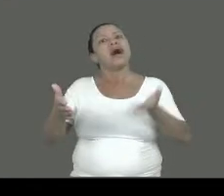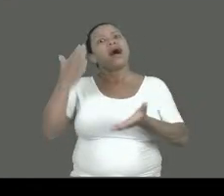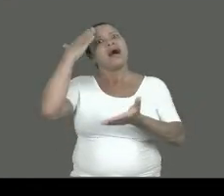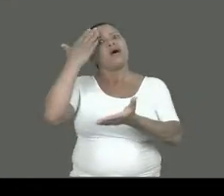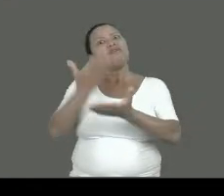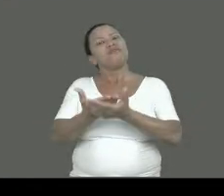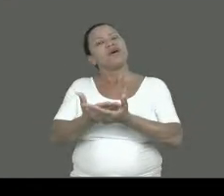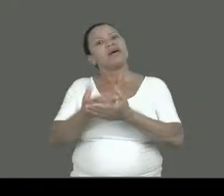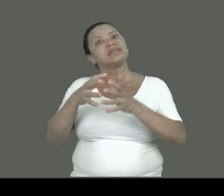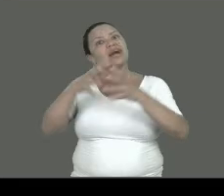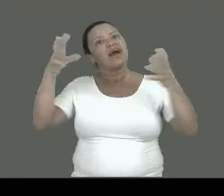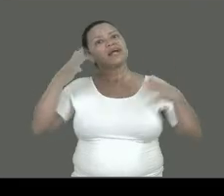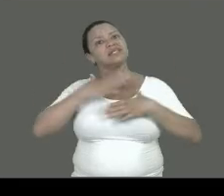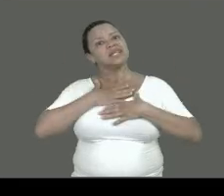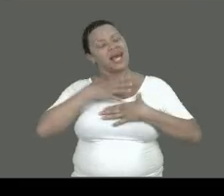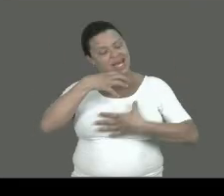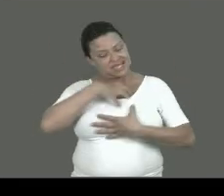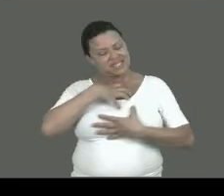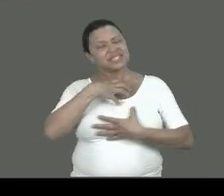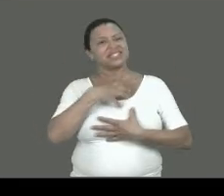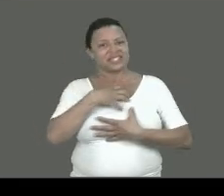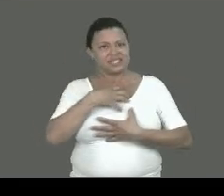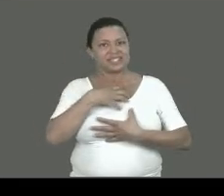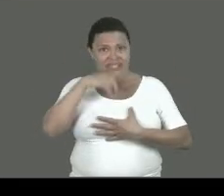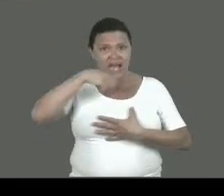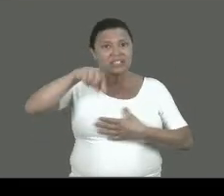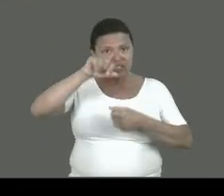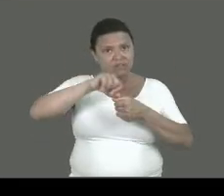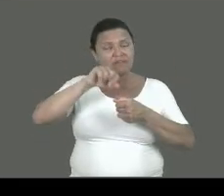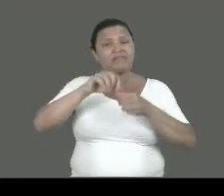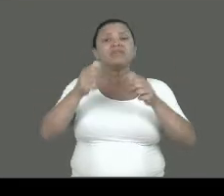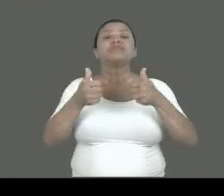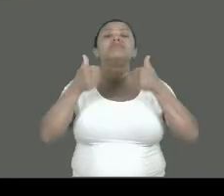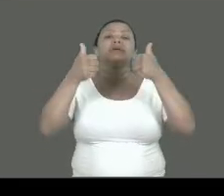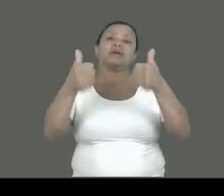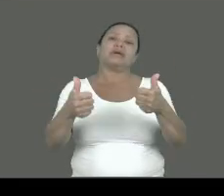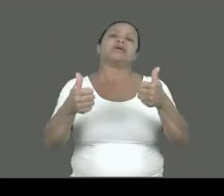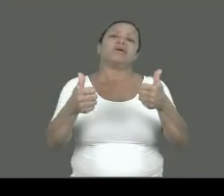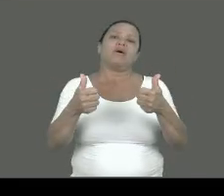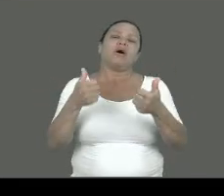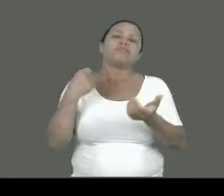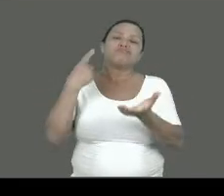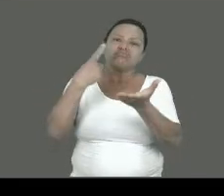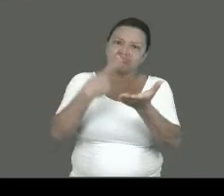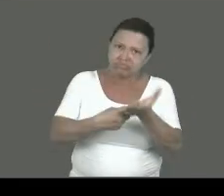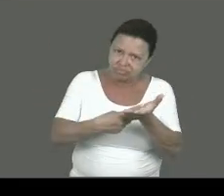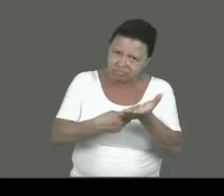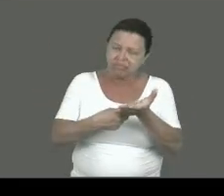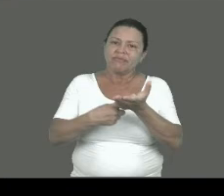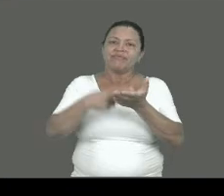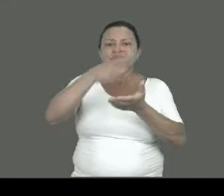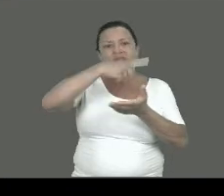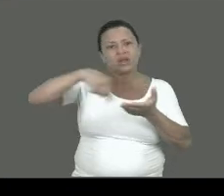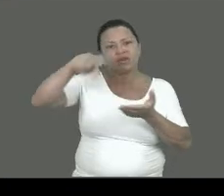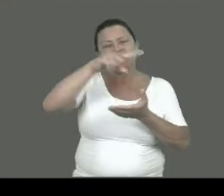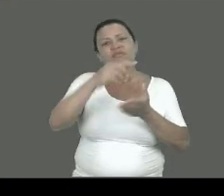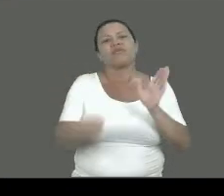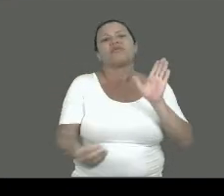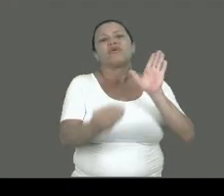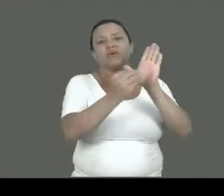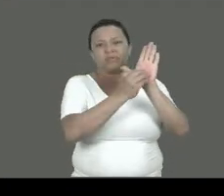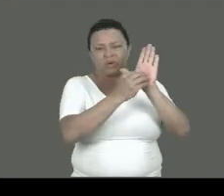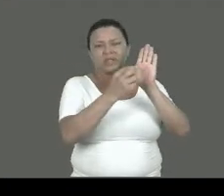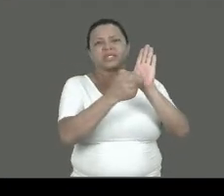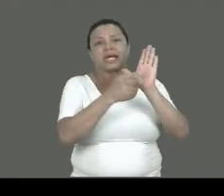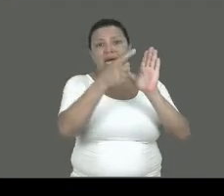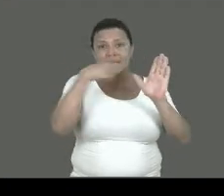tão grande dentro de nós, de que fizemos o melhor para cumprir aquilo que nos foi colocado, que a